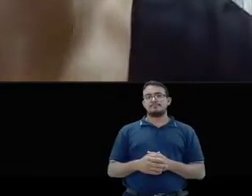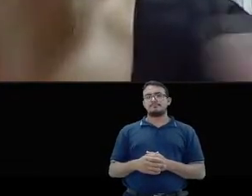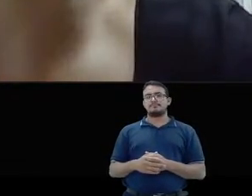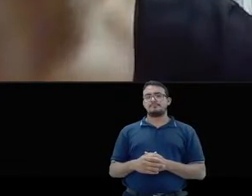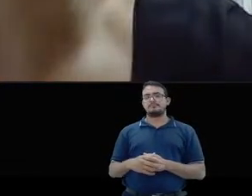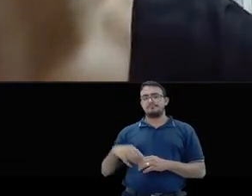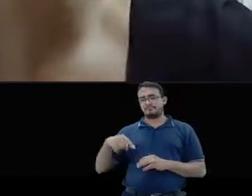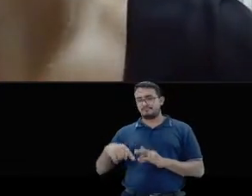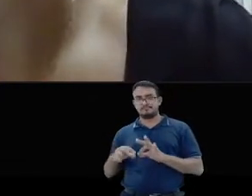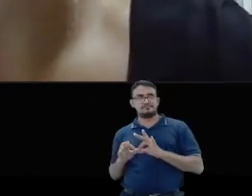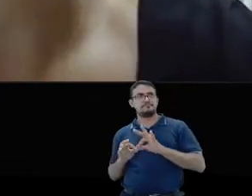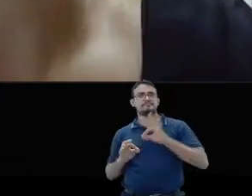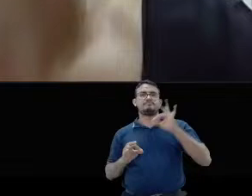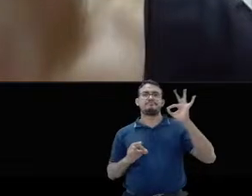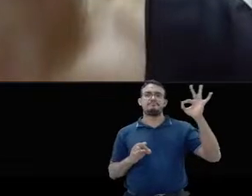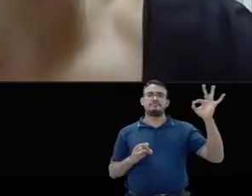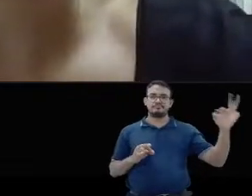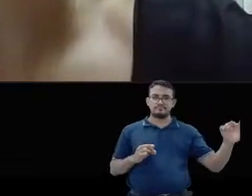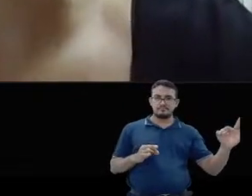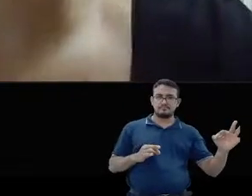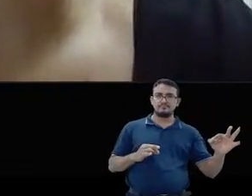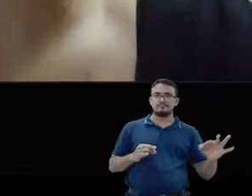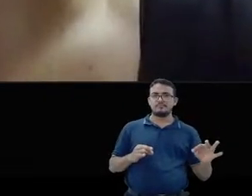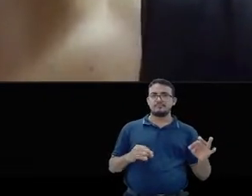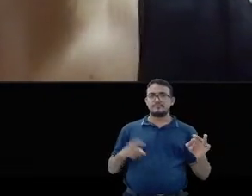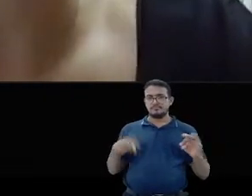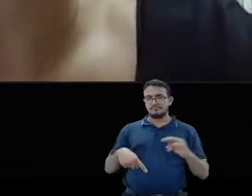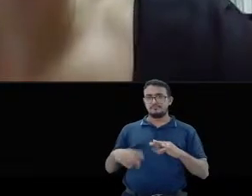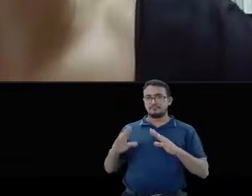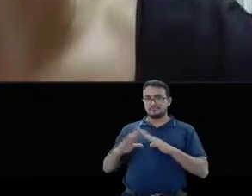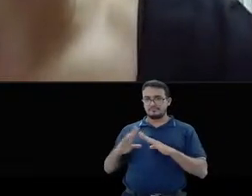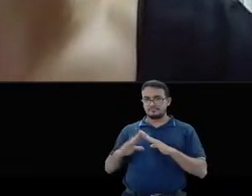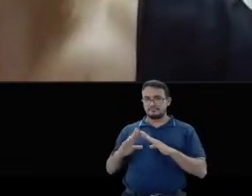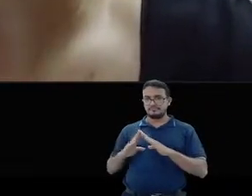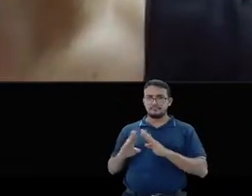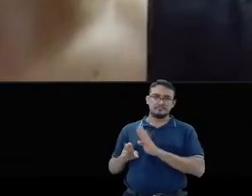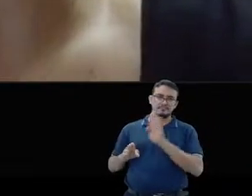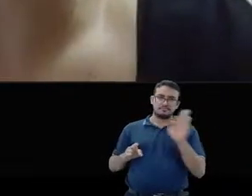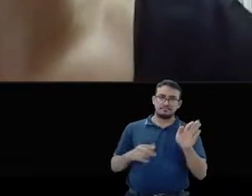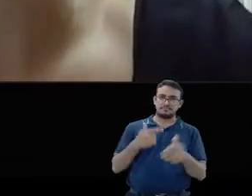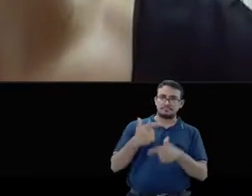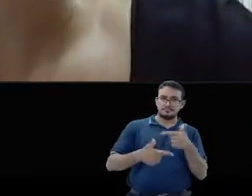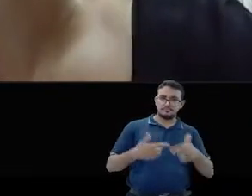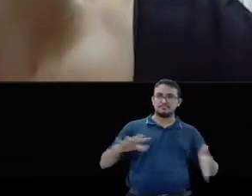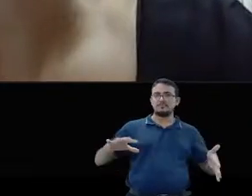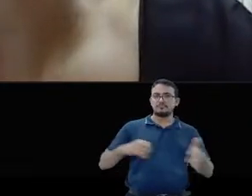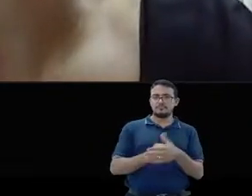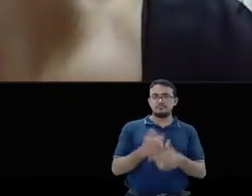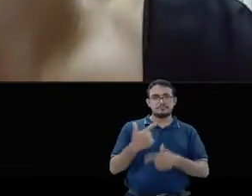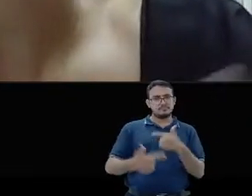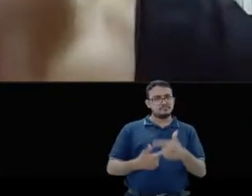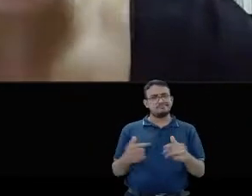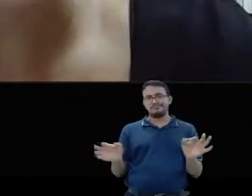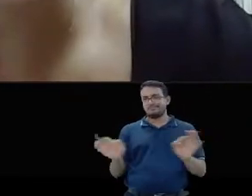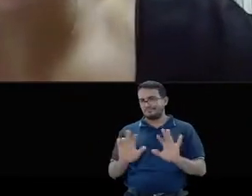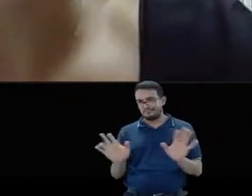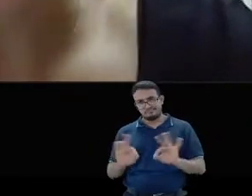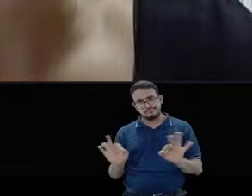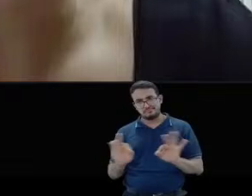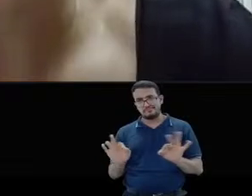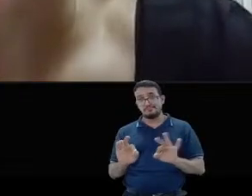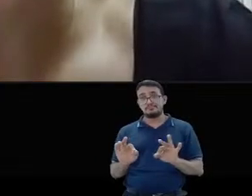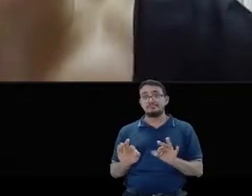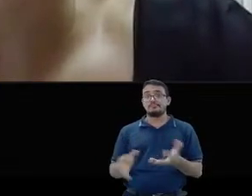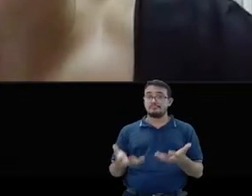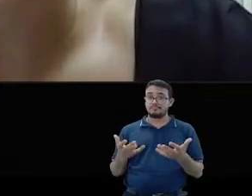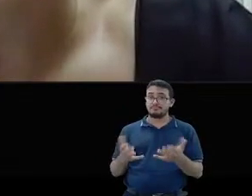que não se trata aqui de acidente de trabalho, porque não era in itinere, espera-se que seja